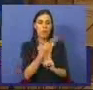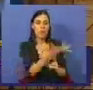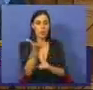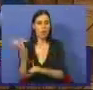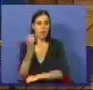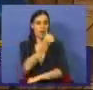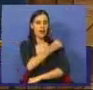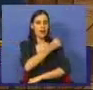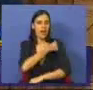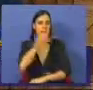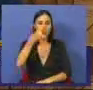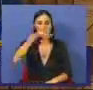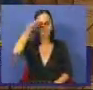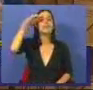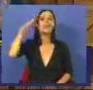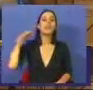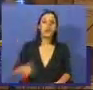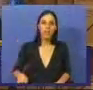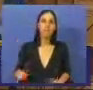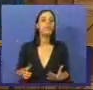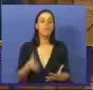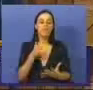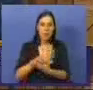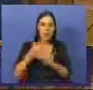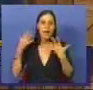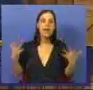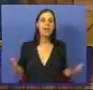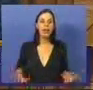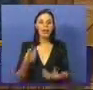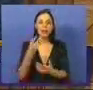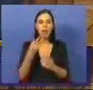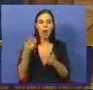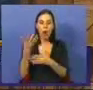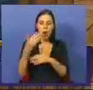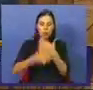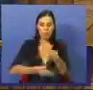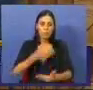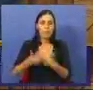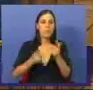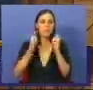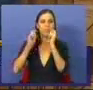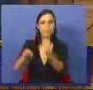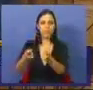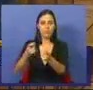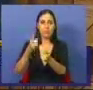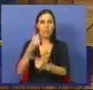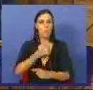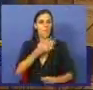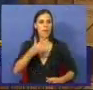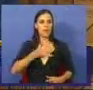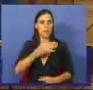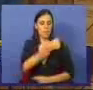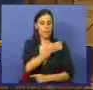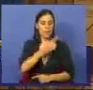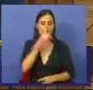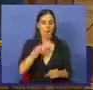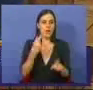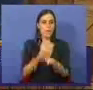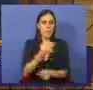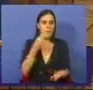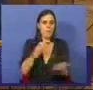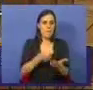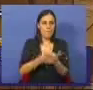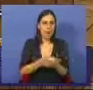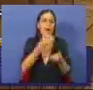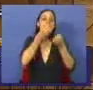de casas das pessoas que têm dificuldades, uma gigantesca operação financeira que entrega aos bancos a tutela de um património que as pessoas já tinham pago em